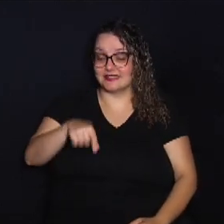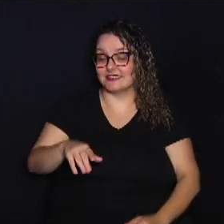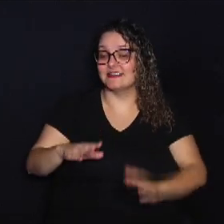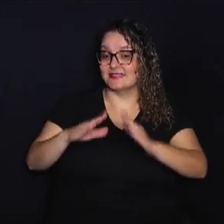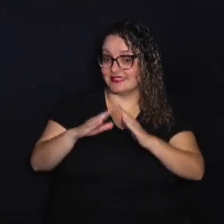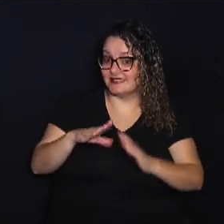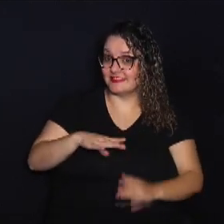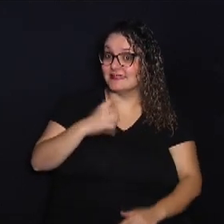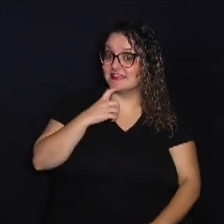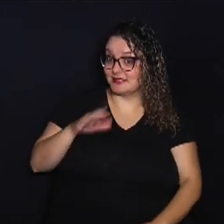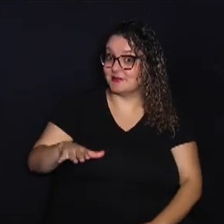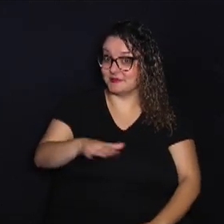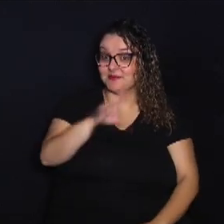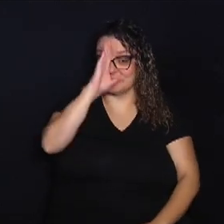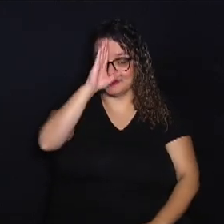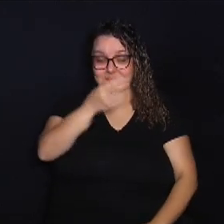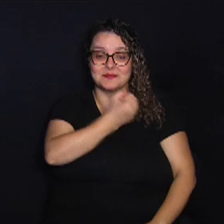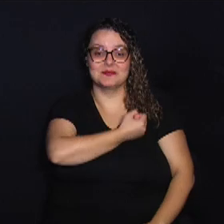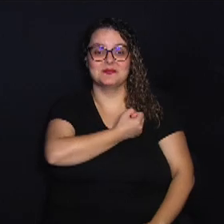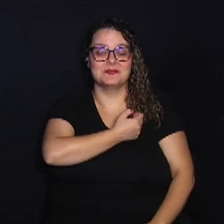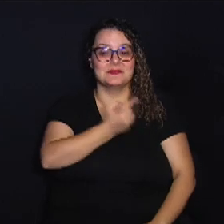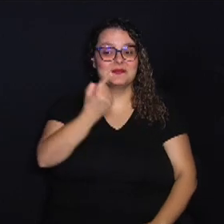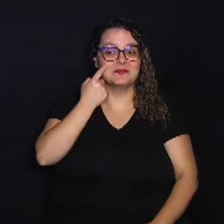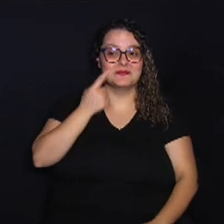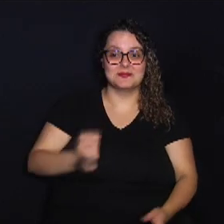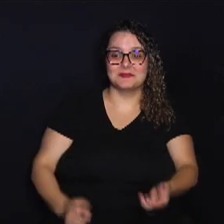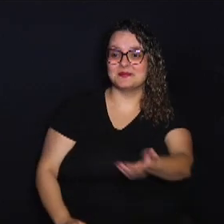região, pode ir direto no